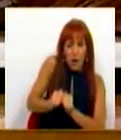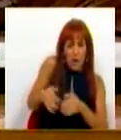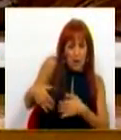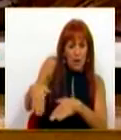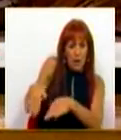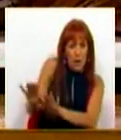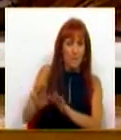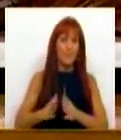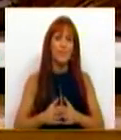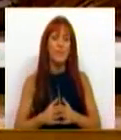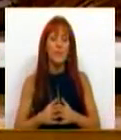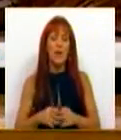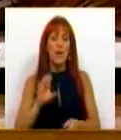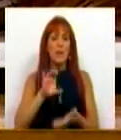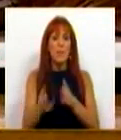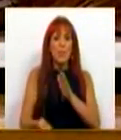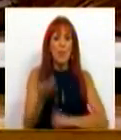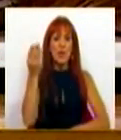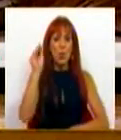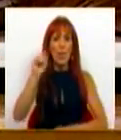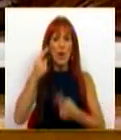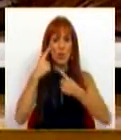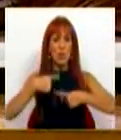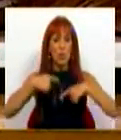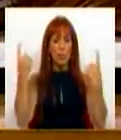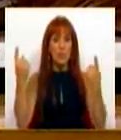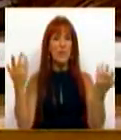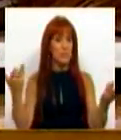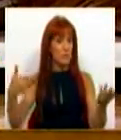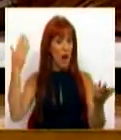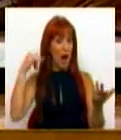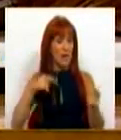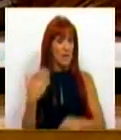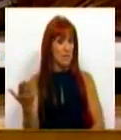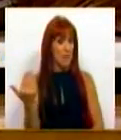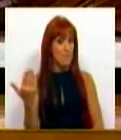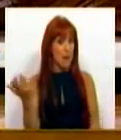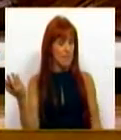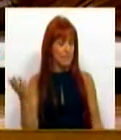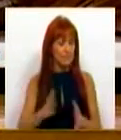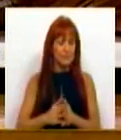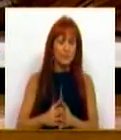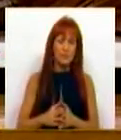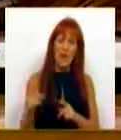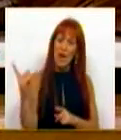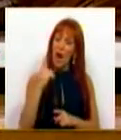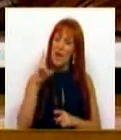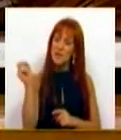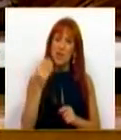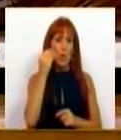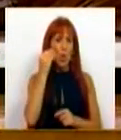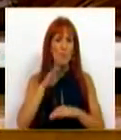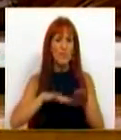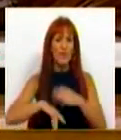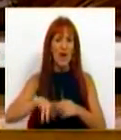areia. A capitalização do Banco Público, que estava por fazer. A saída do